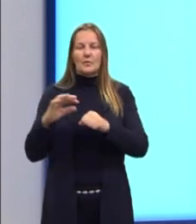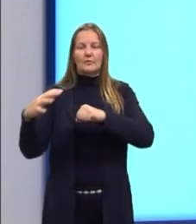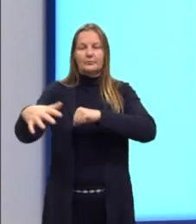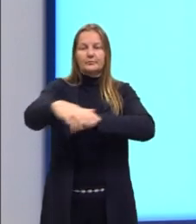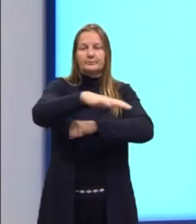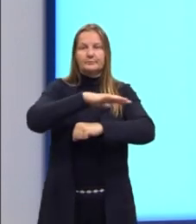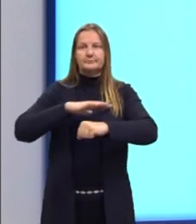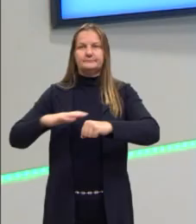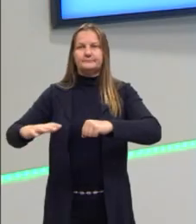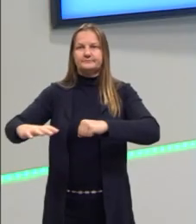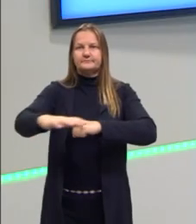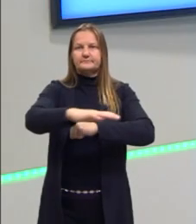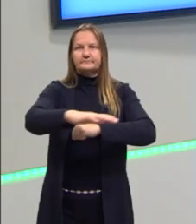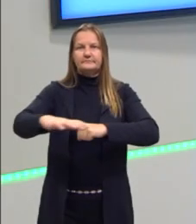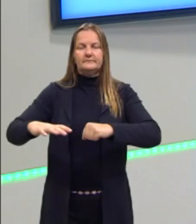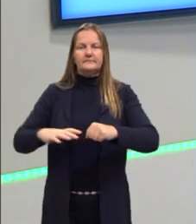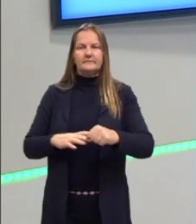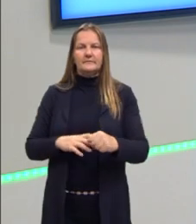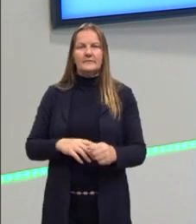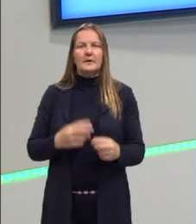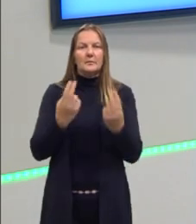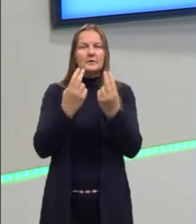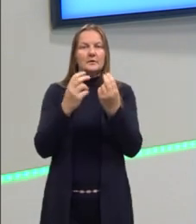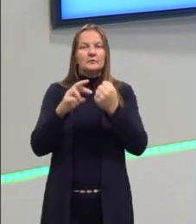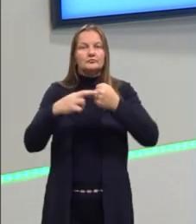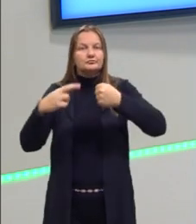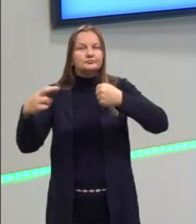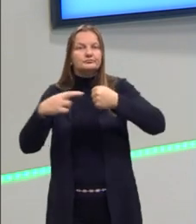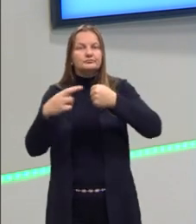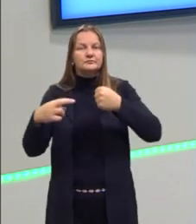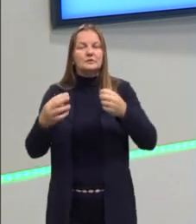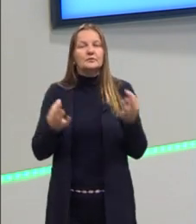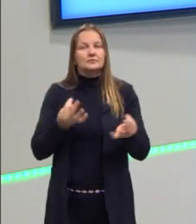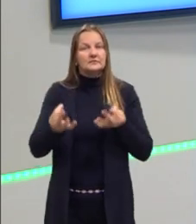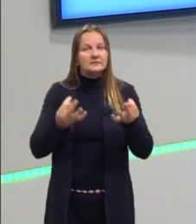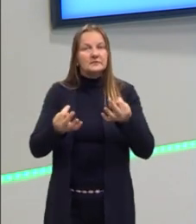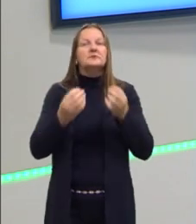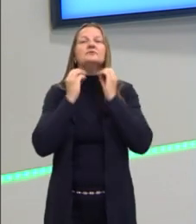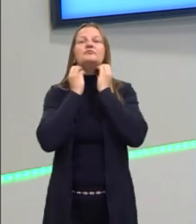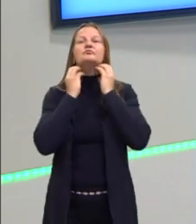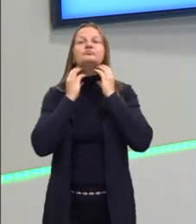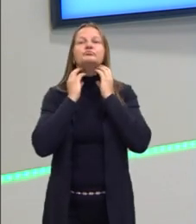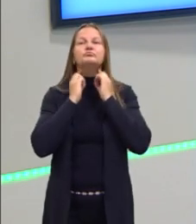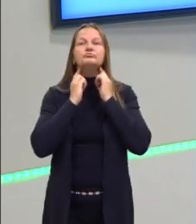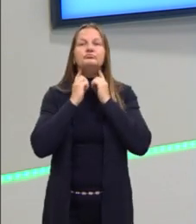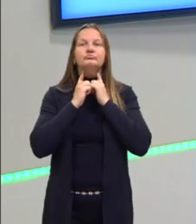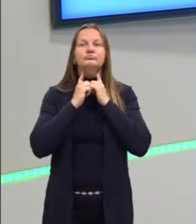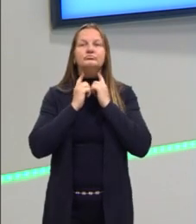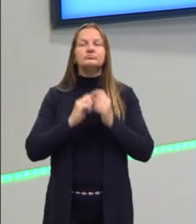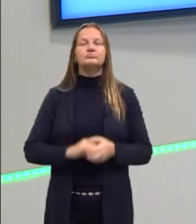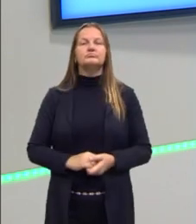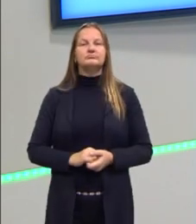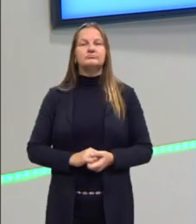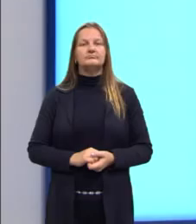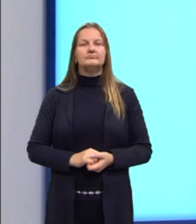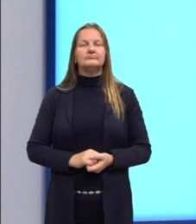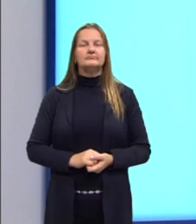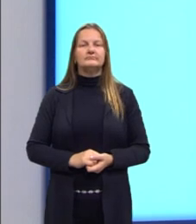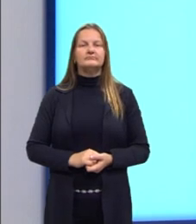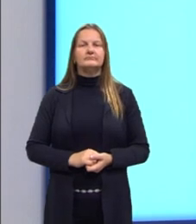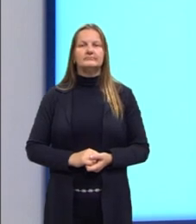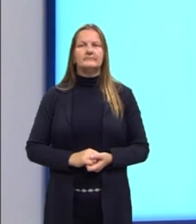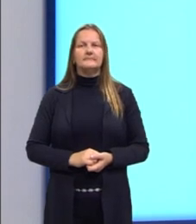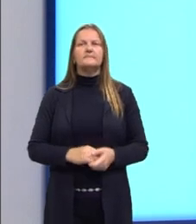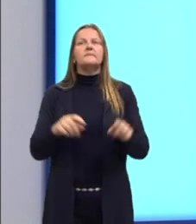demais já que é utilizado a radiação dele para o tratamento de problemas na tireoide e